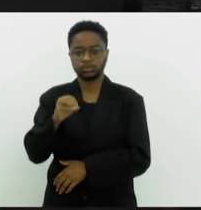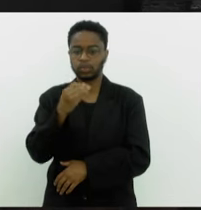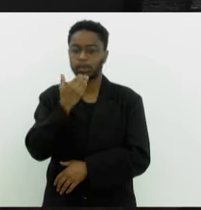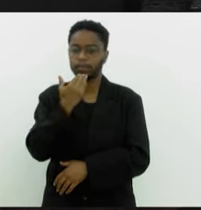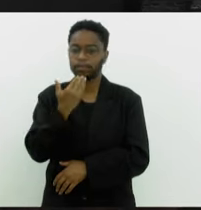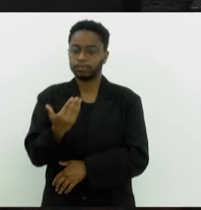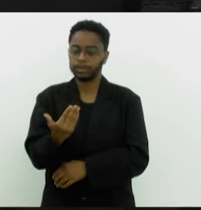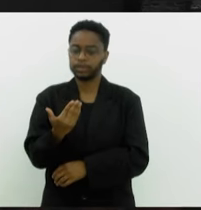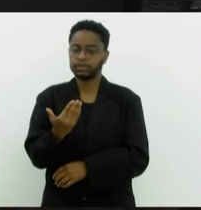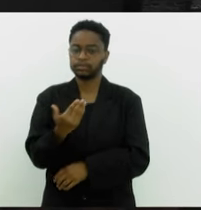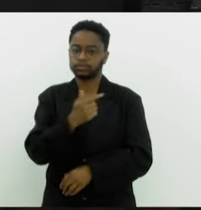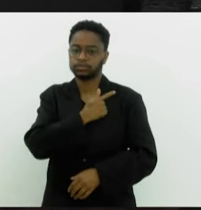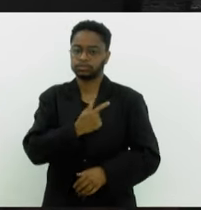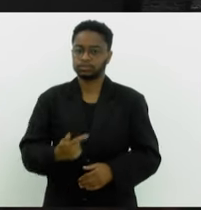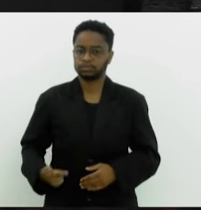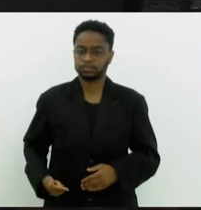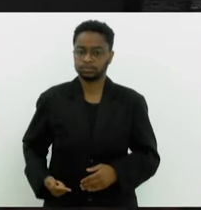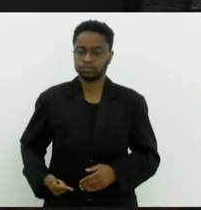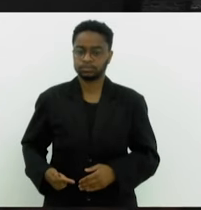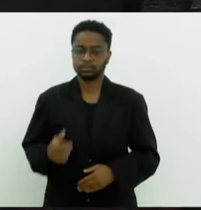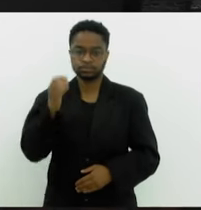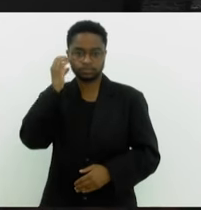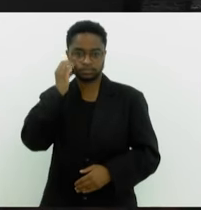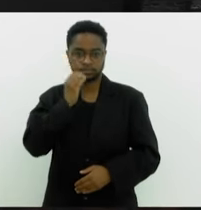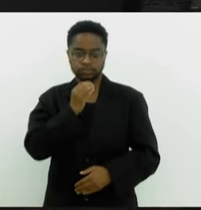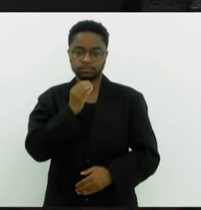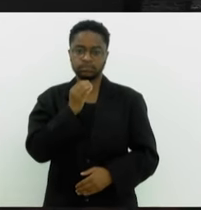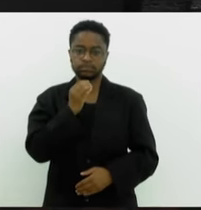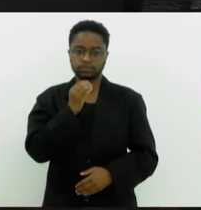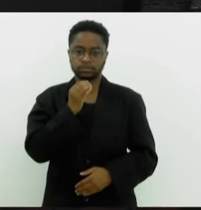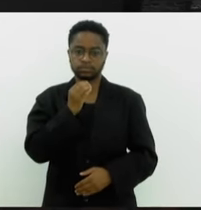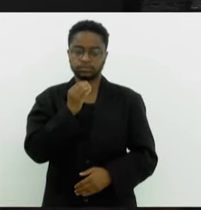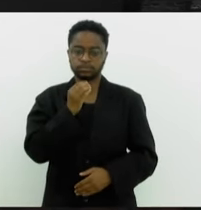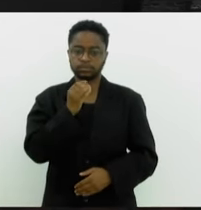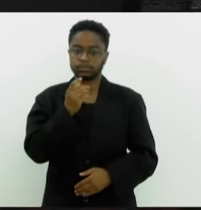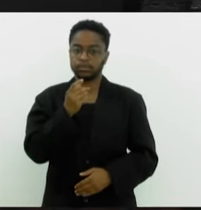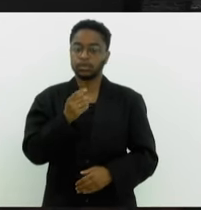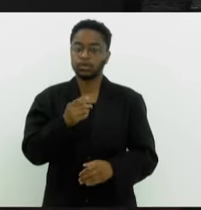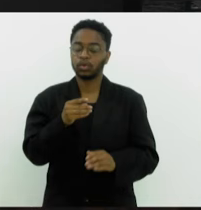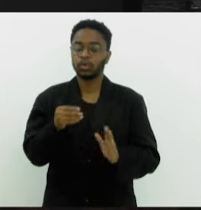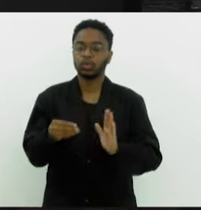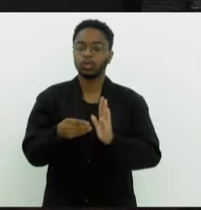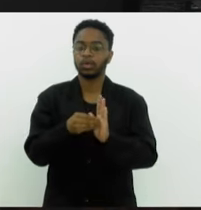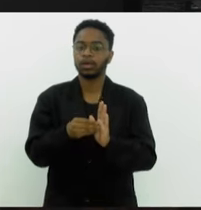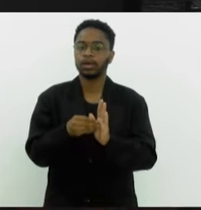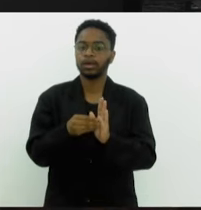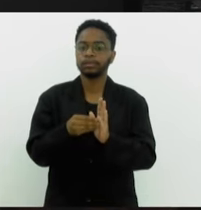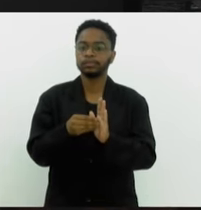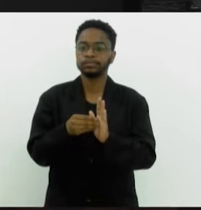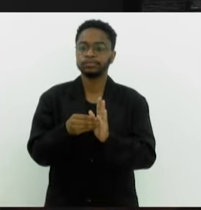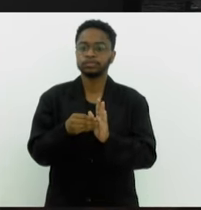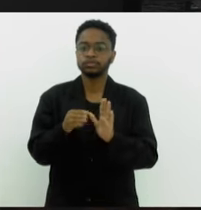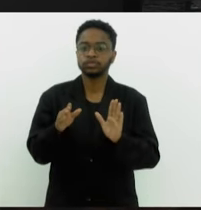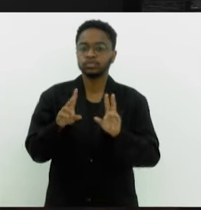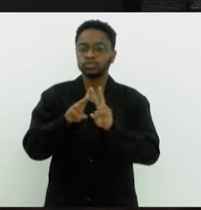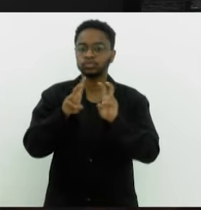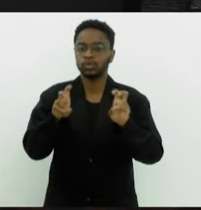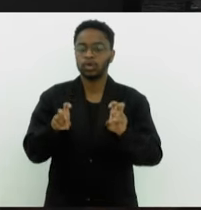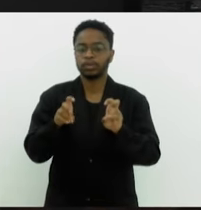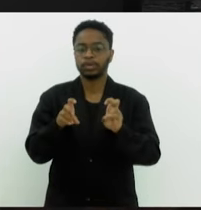ao excelentíssimo senhor governador do estado do Rio de Janeiro que disponha sobre a promoção dos agentes de segurança pública e de